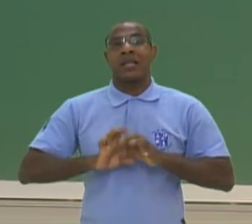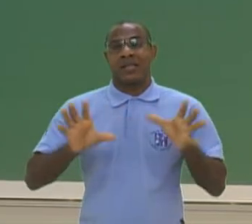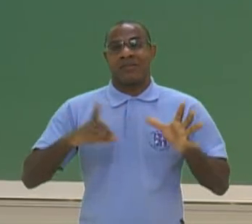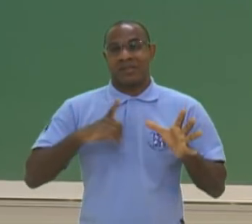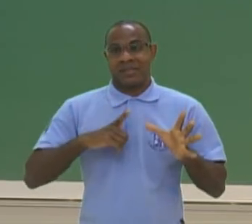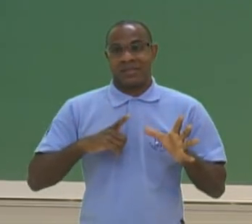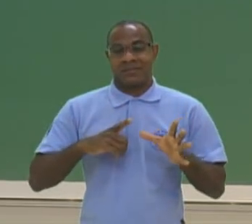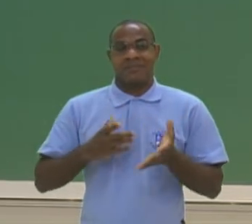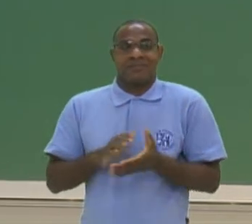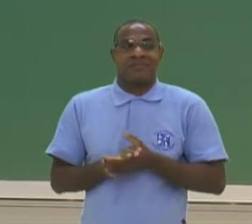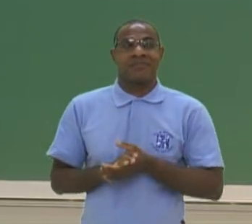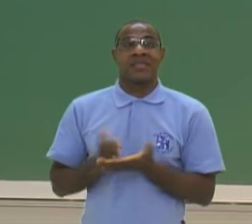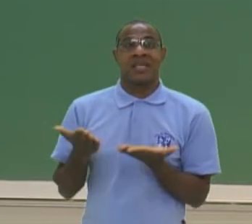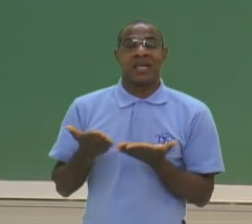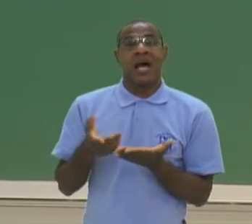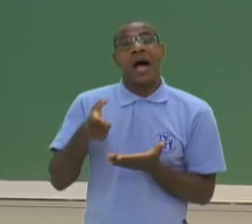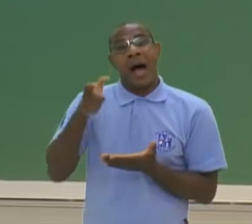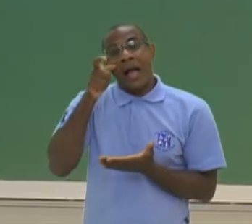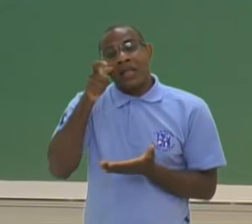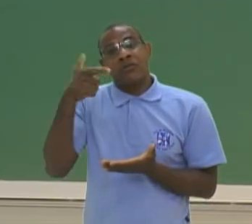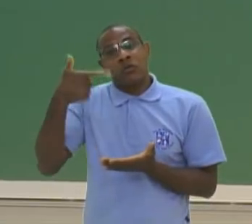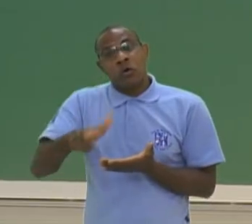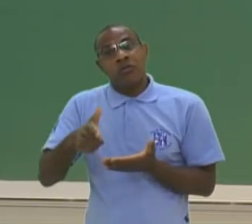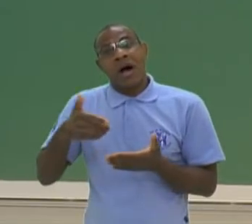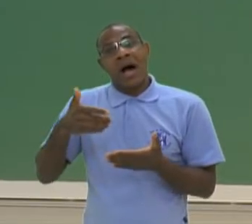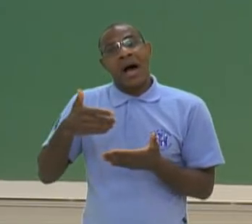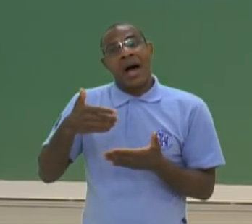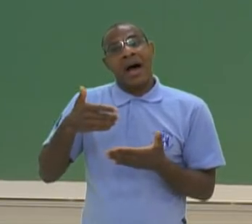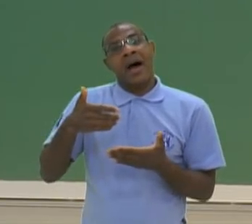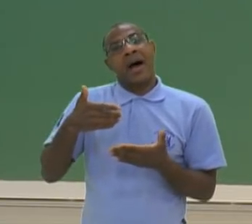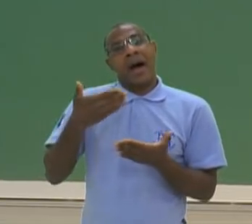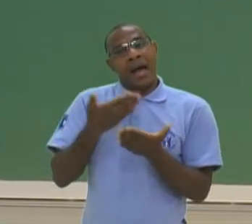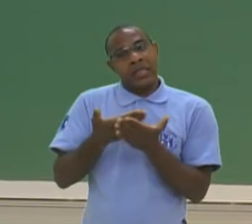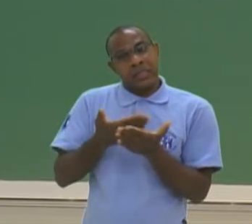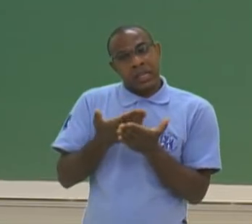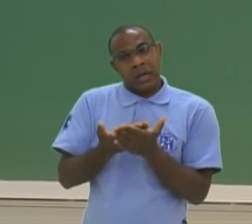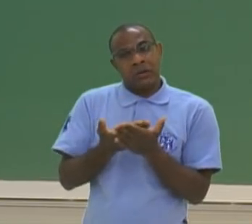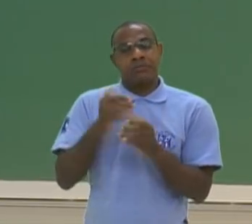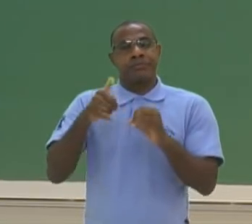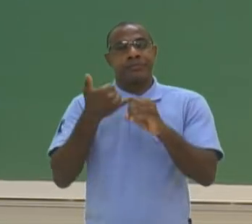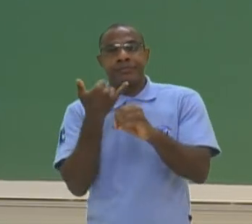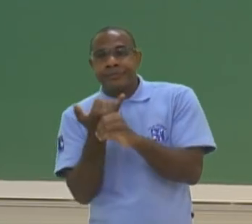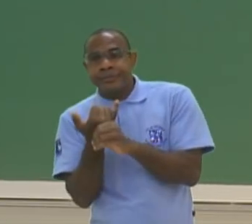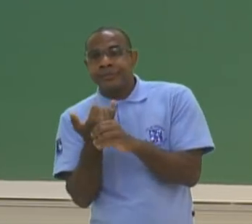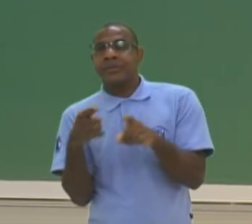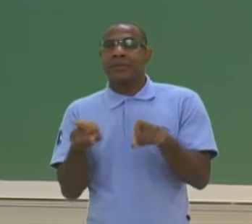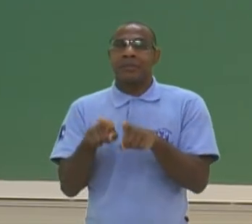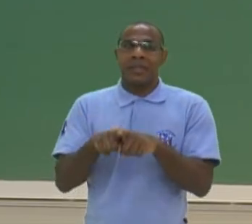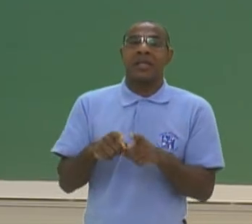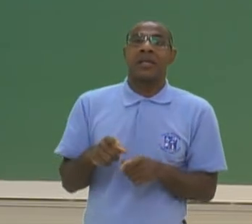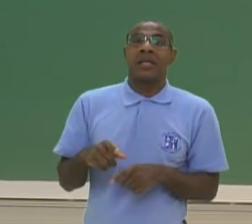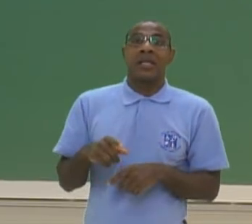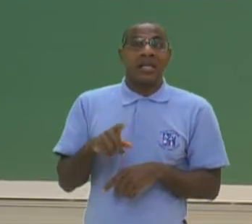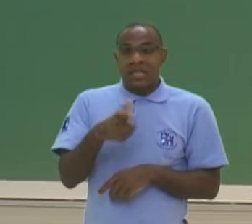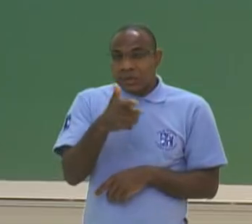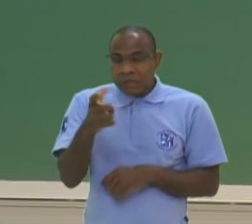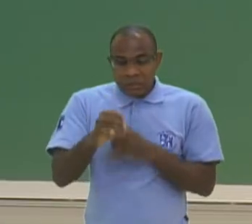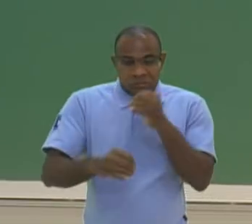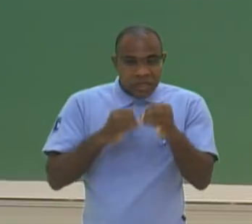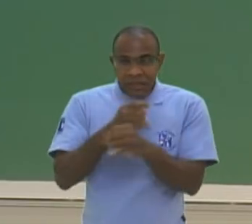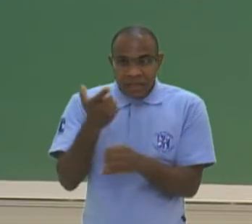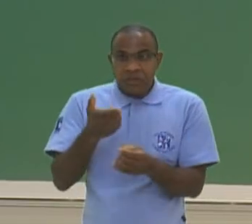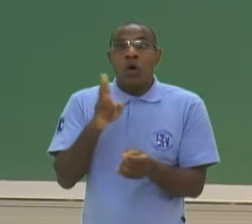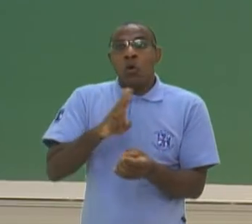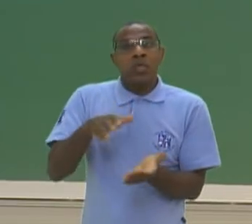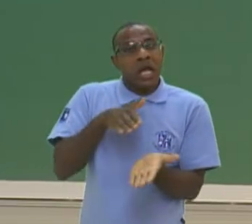mais. Então reassista todas as aulas que você puder. Se você não tiver como assistir às aulas, usa seu livro. Se você não tem livro